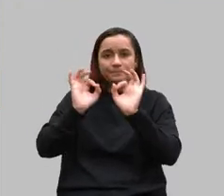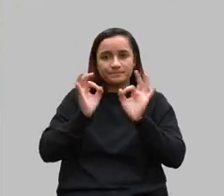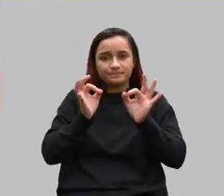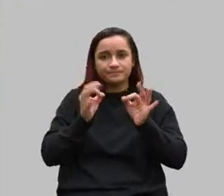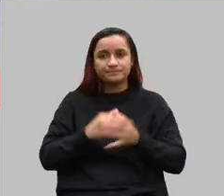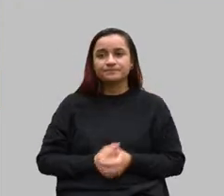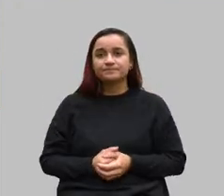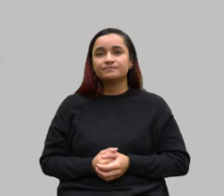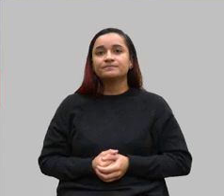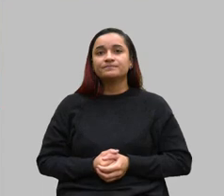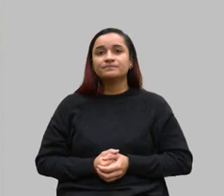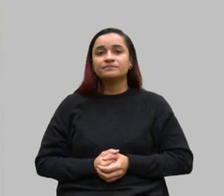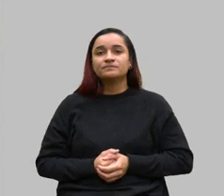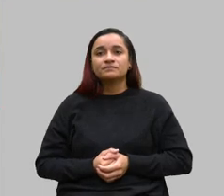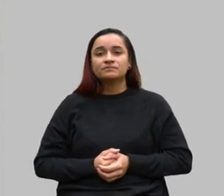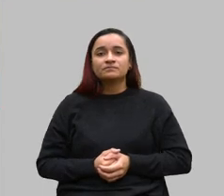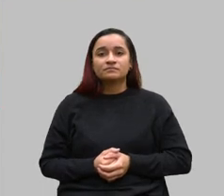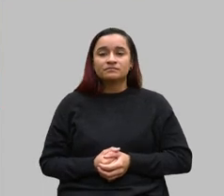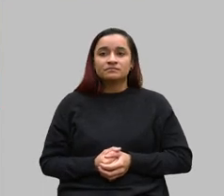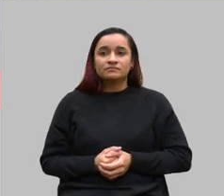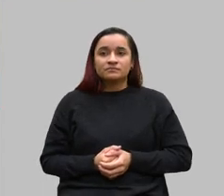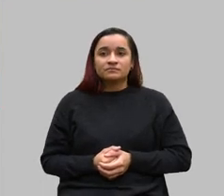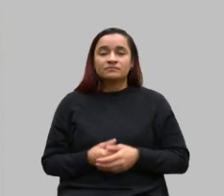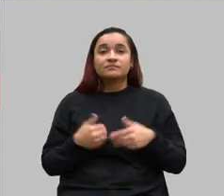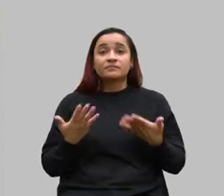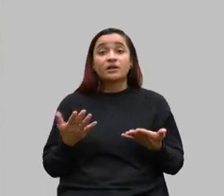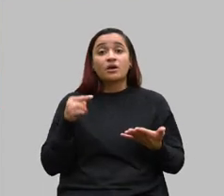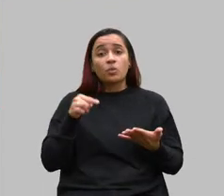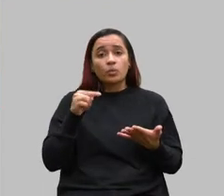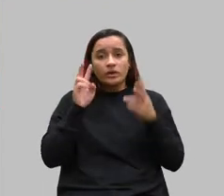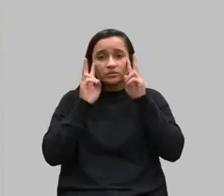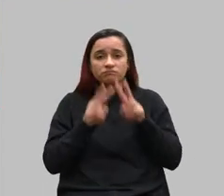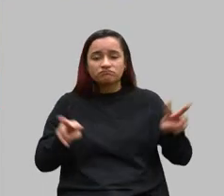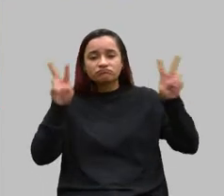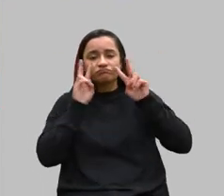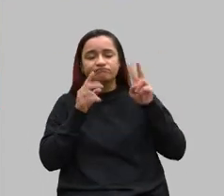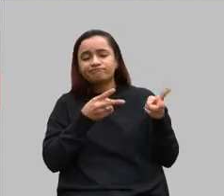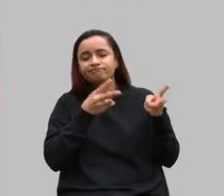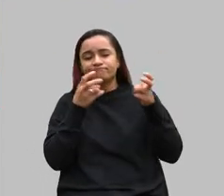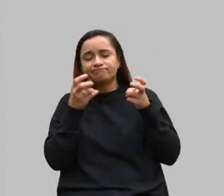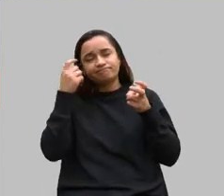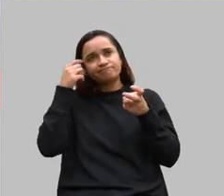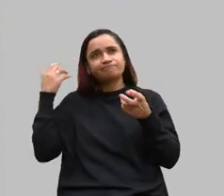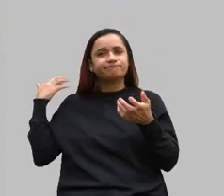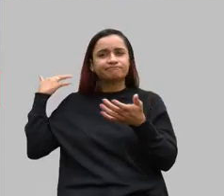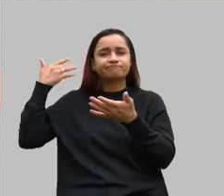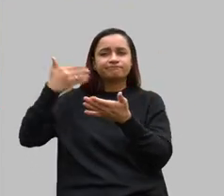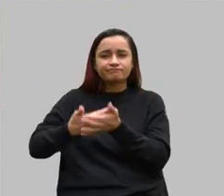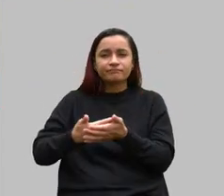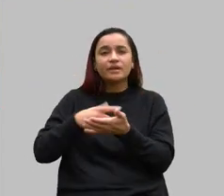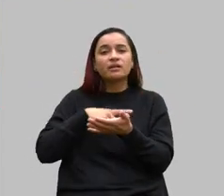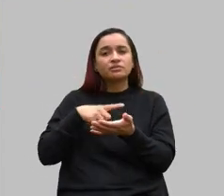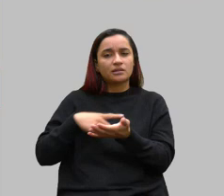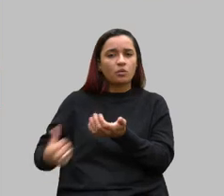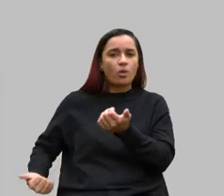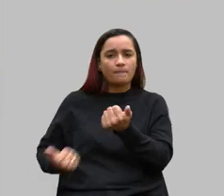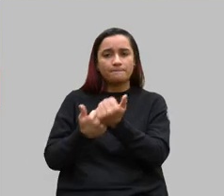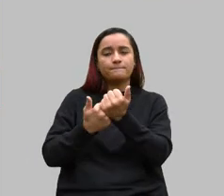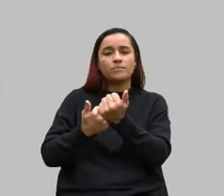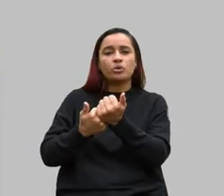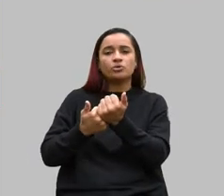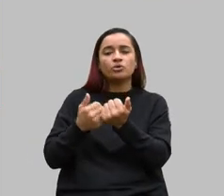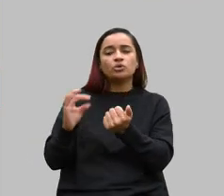Próspera e nesse campo de revisão que contou com apoio do Tribunal de Contas da União